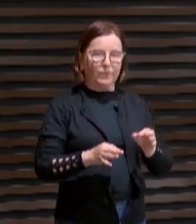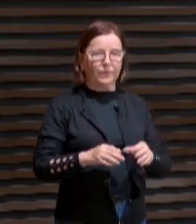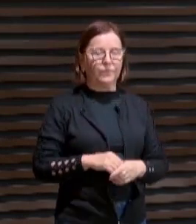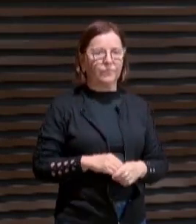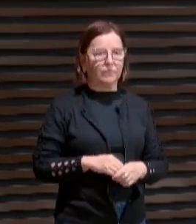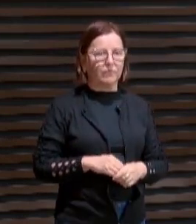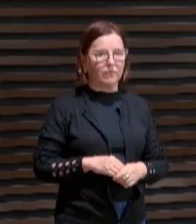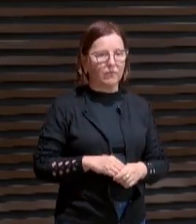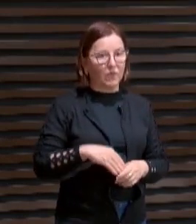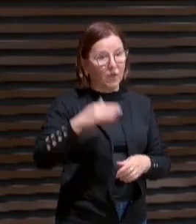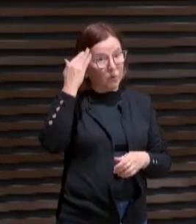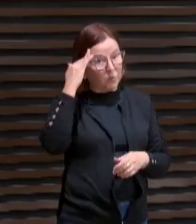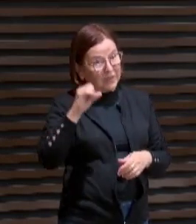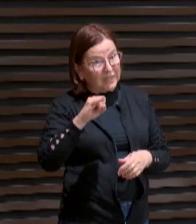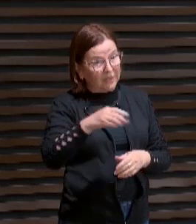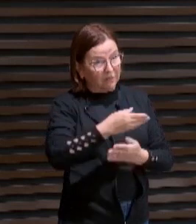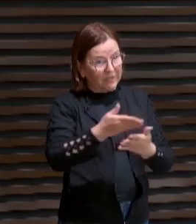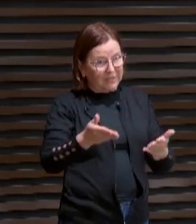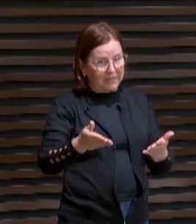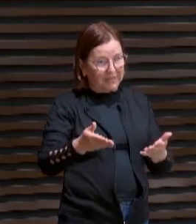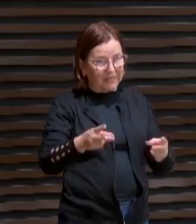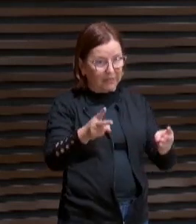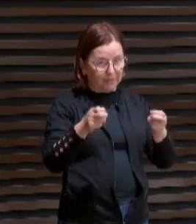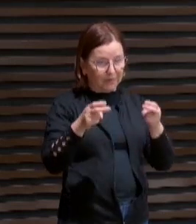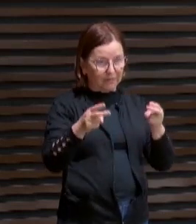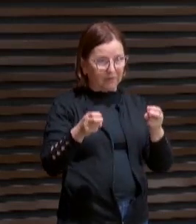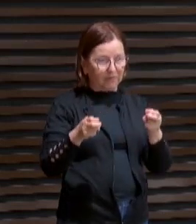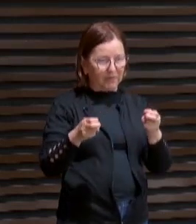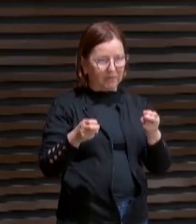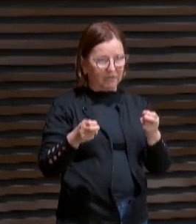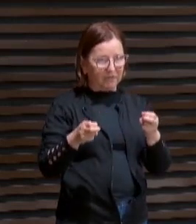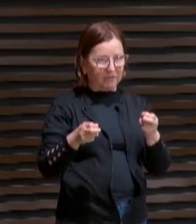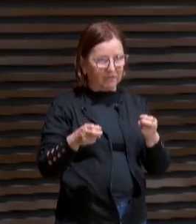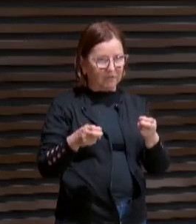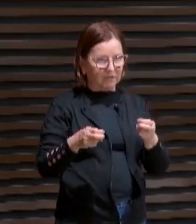Eu não sei se vocês perceberam o que o ministro Fachin fez no Rio de Janeiro,